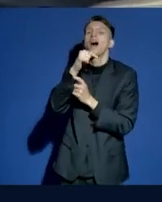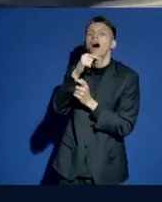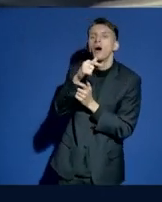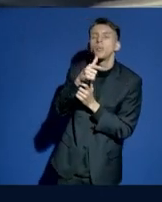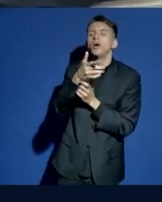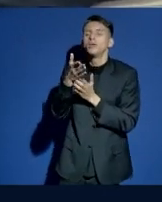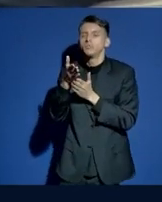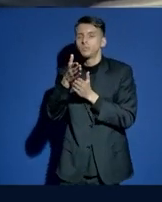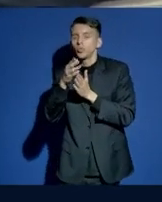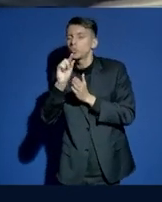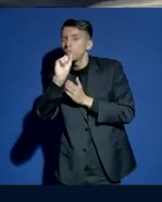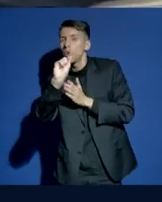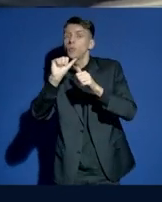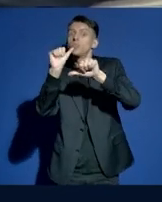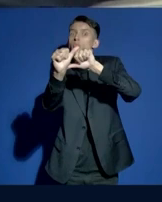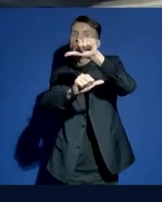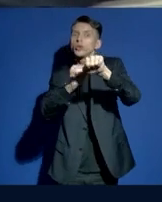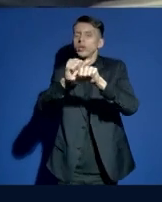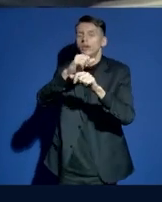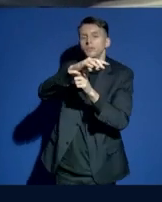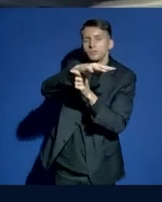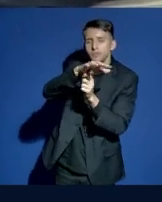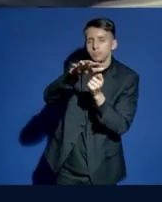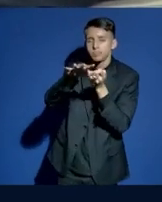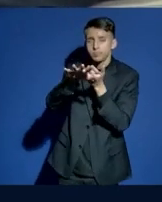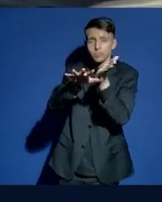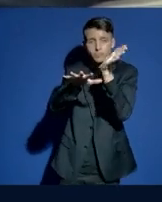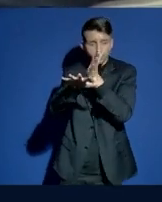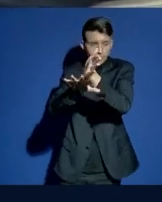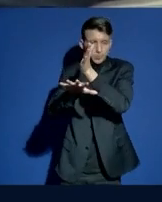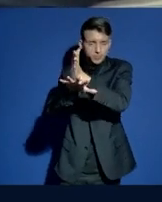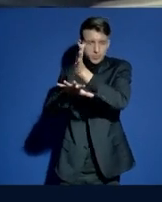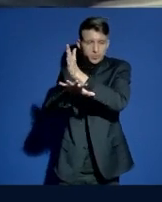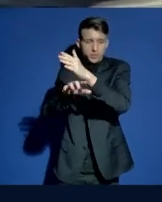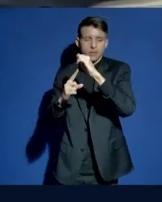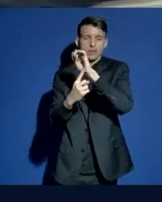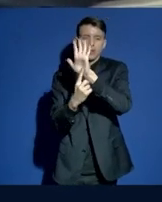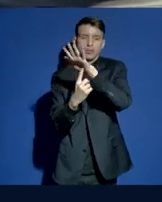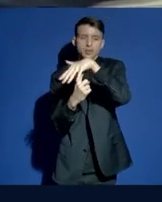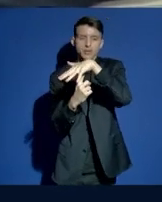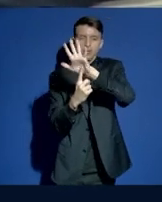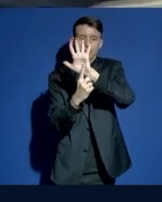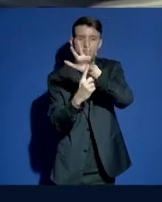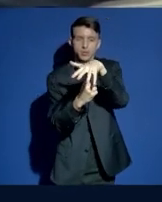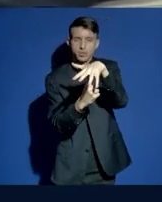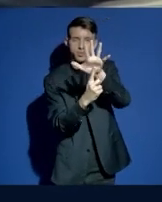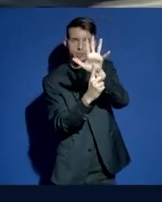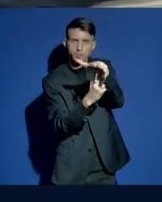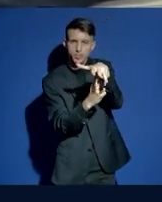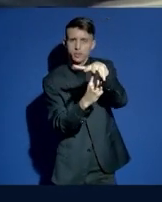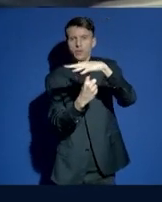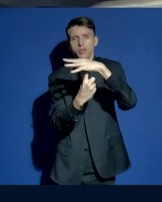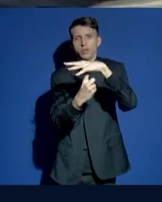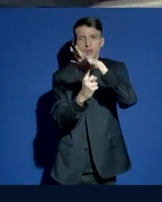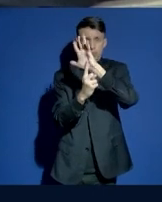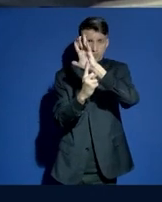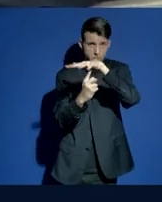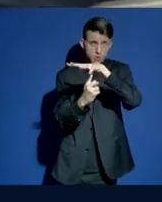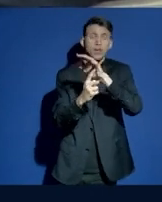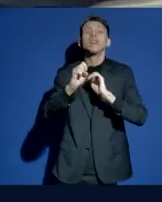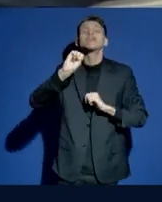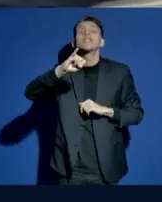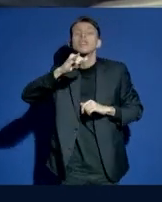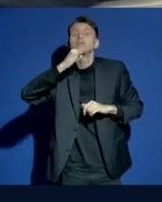talhão ele muda nível de lamina d'água ele tem uma estação meteorológica se de repente